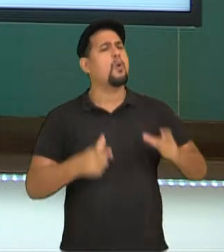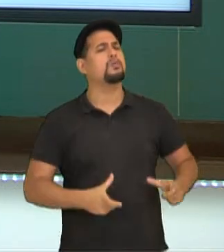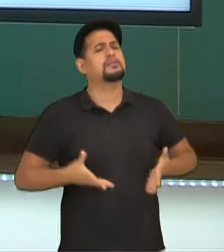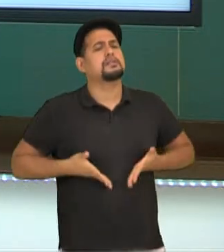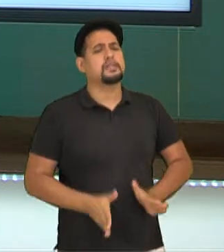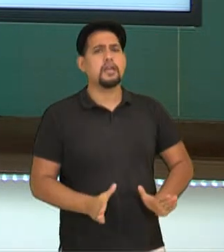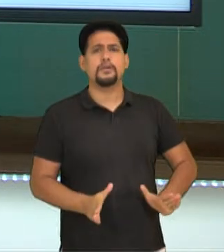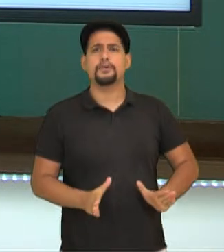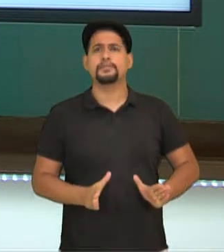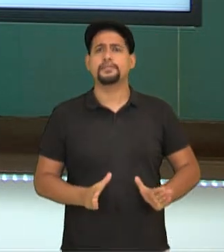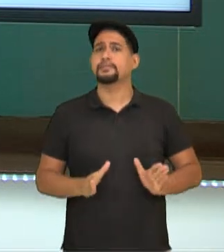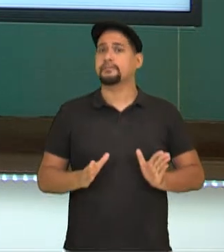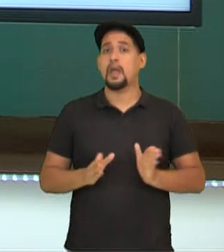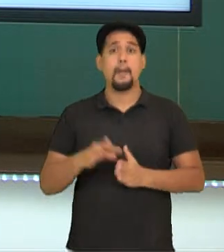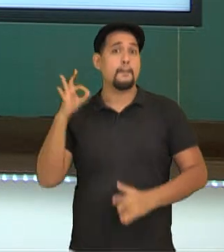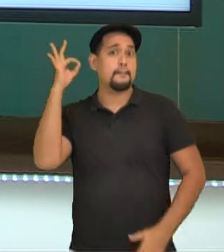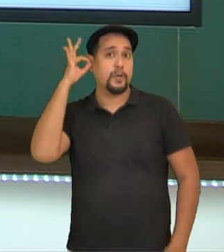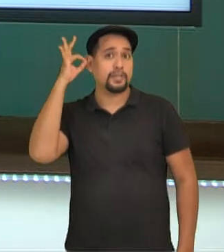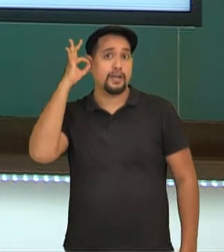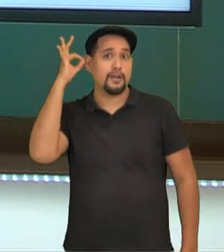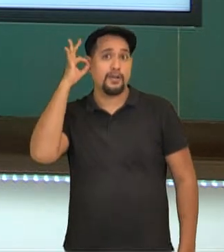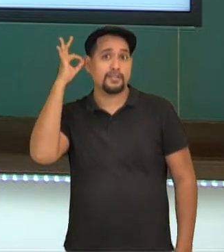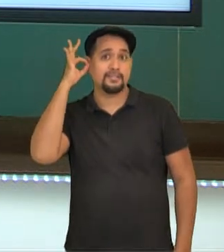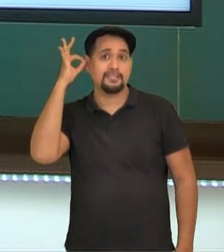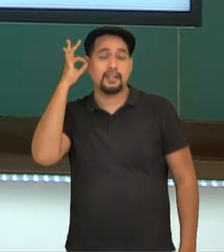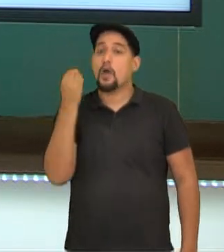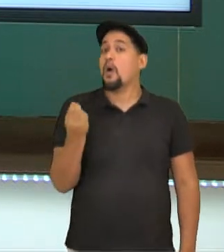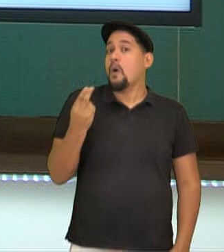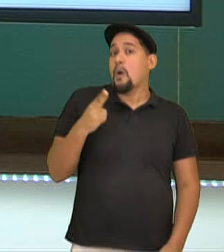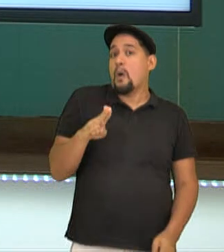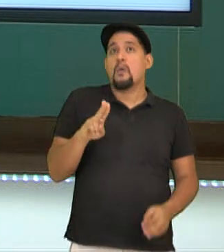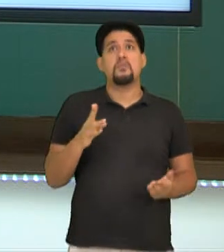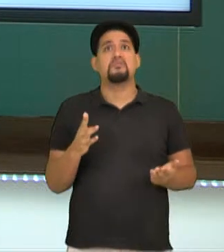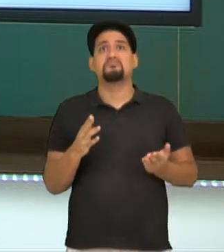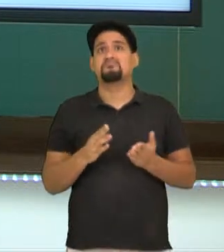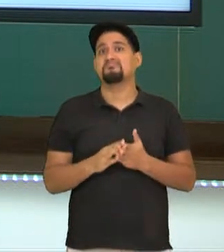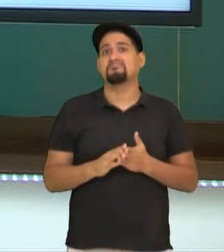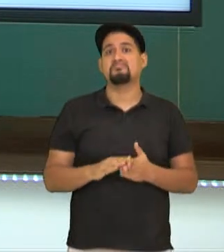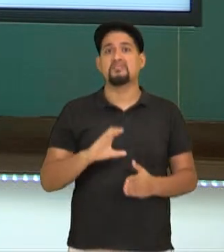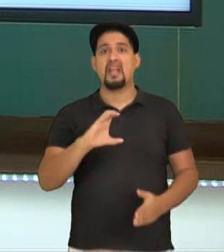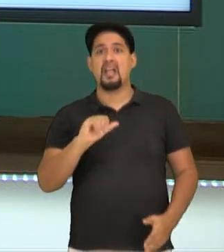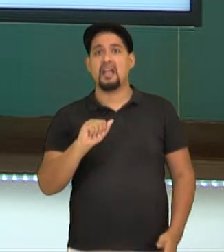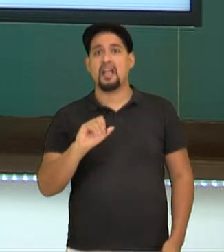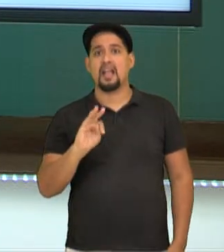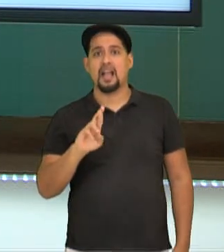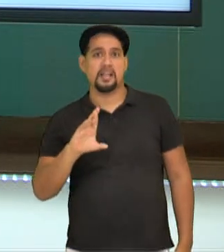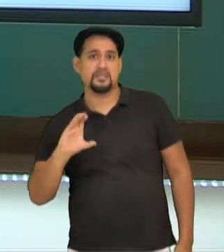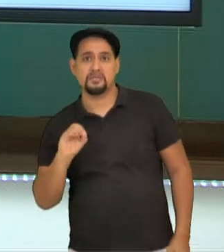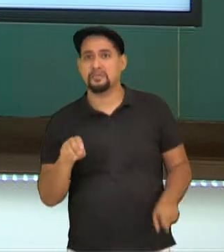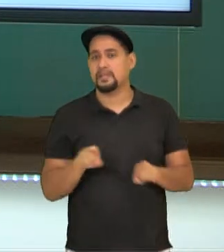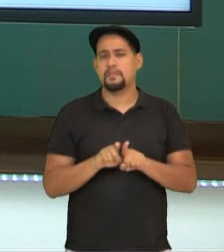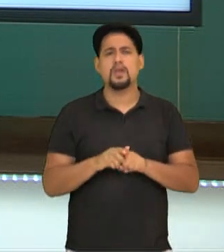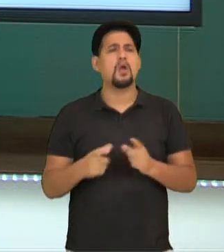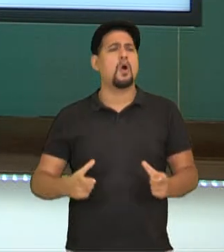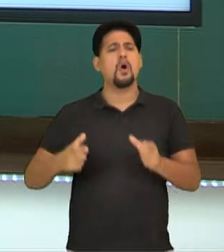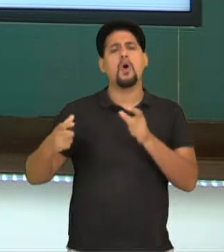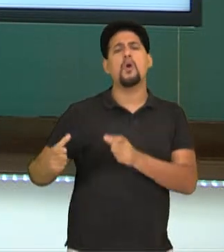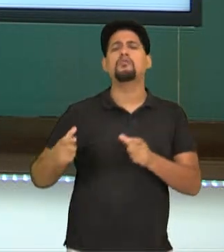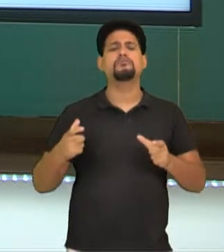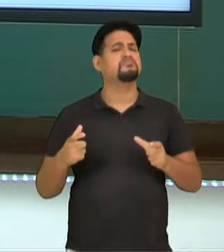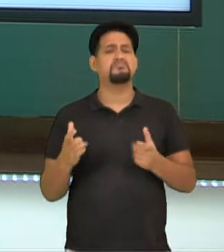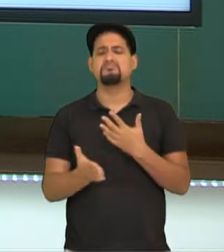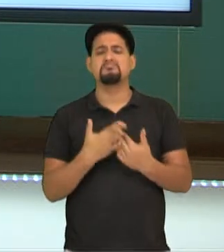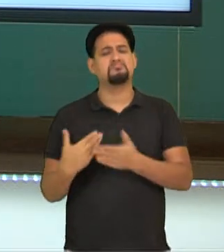nasceu? Em Ponta Grossa ou em Castro. Onde for que